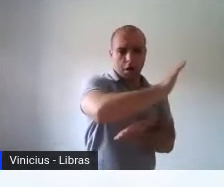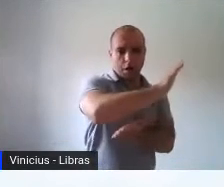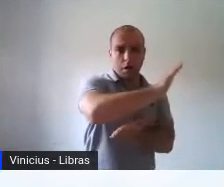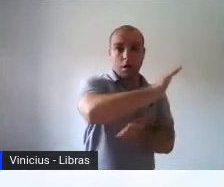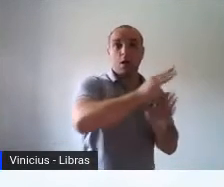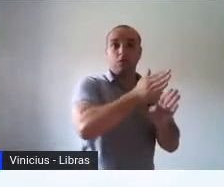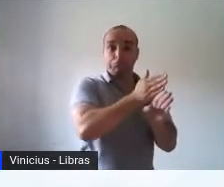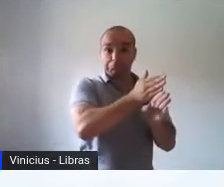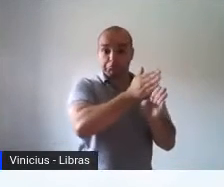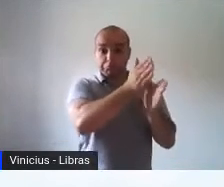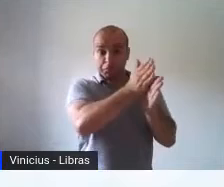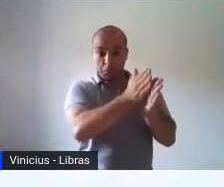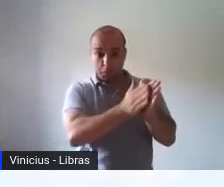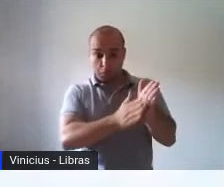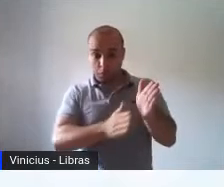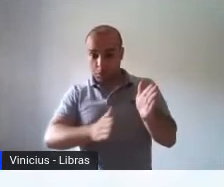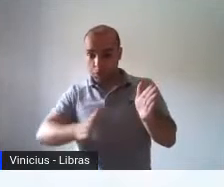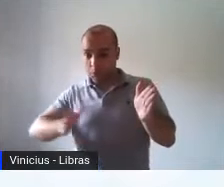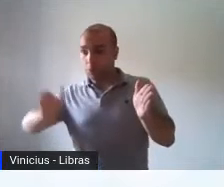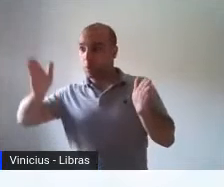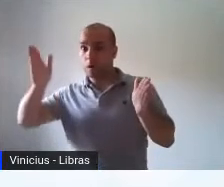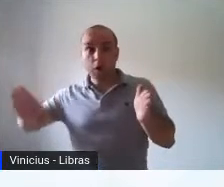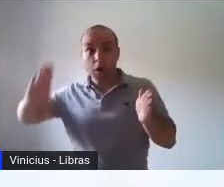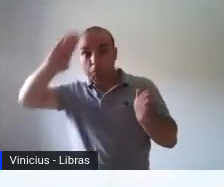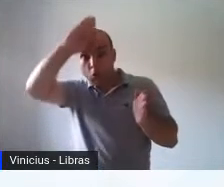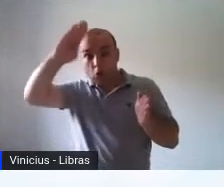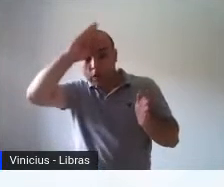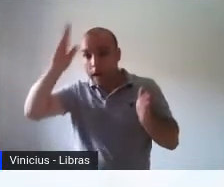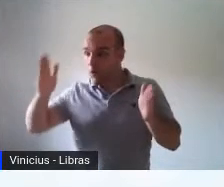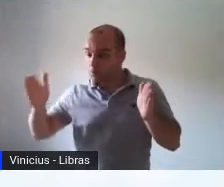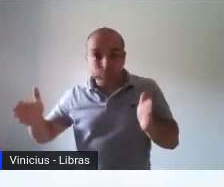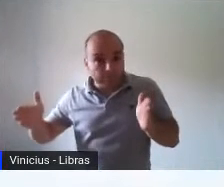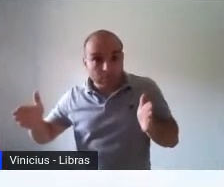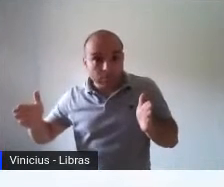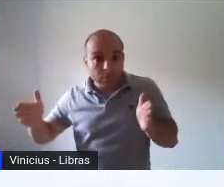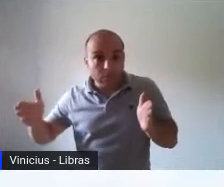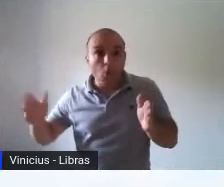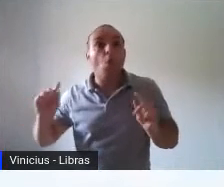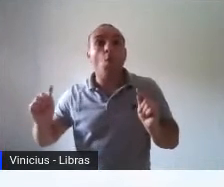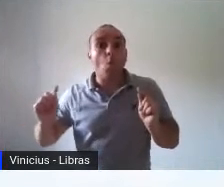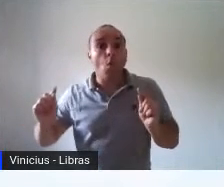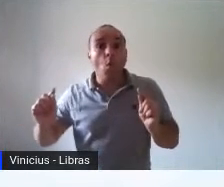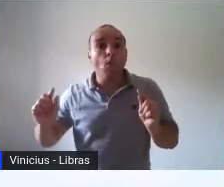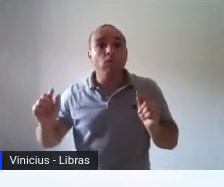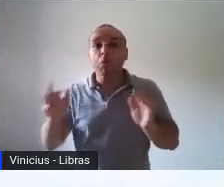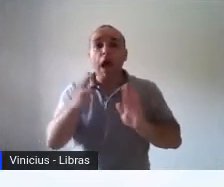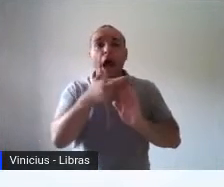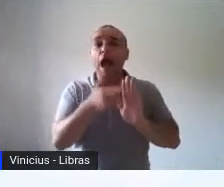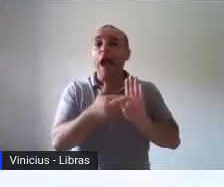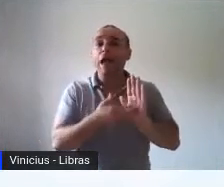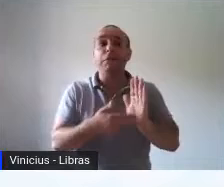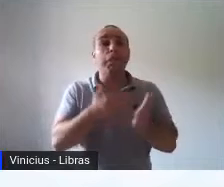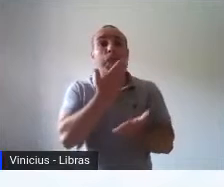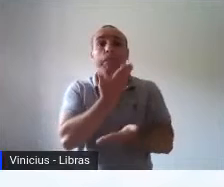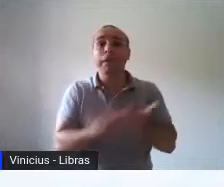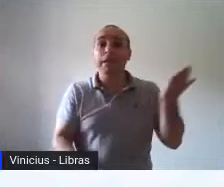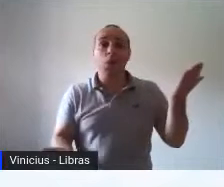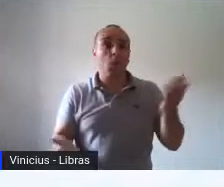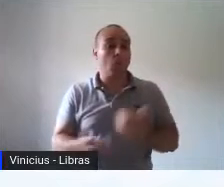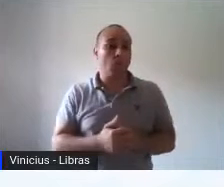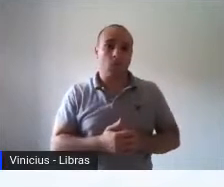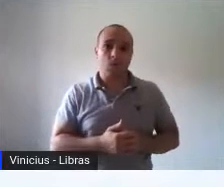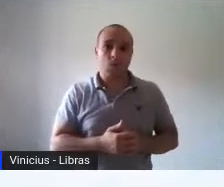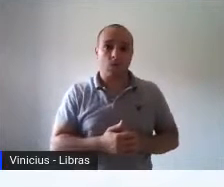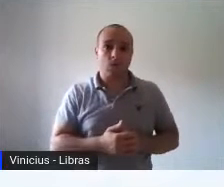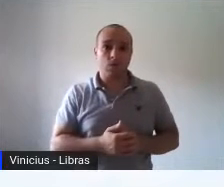ele não garantiu nem a inflação. Porque o que ocorre normalmente na definição do salário mínimo? Isso tem que ser definido até o final do ano.